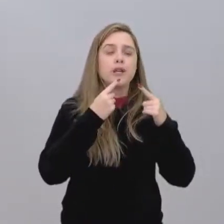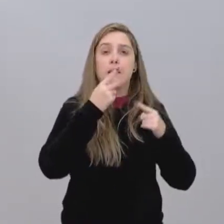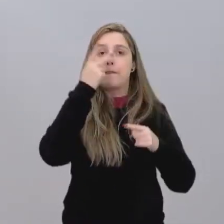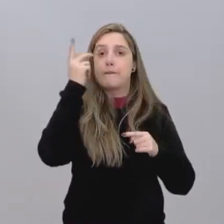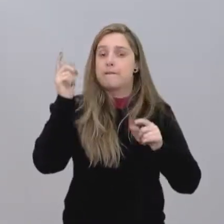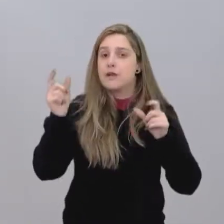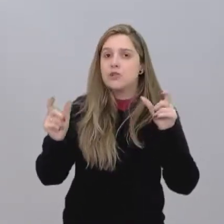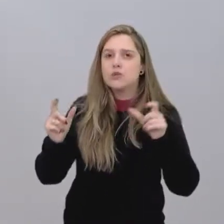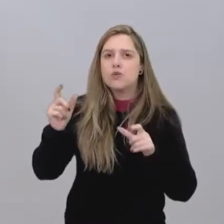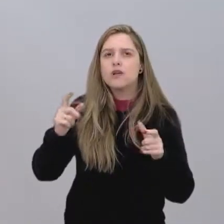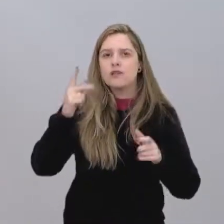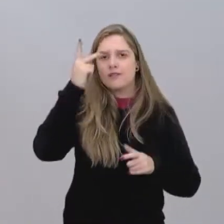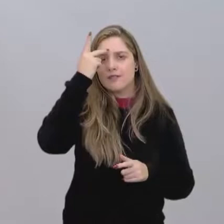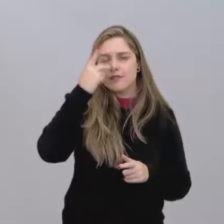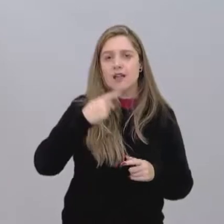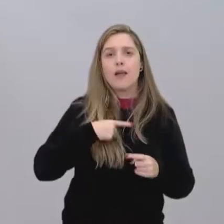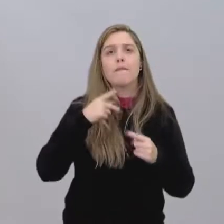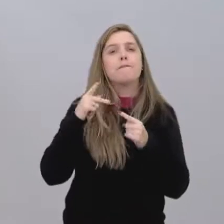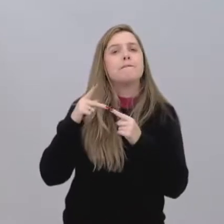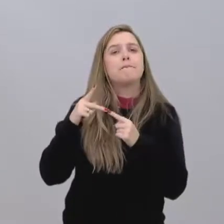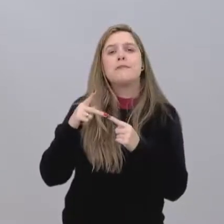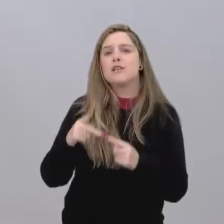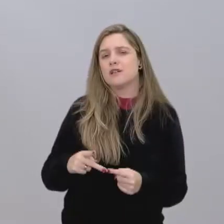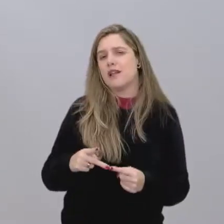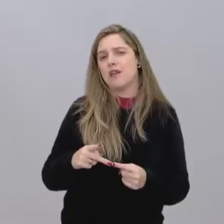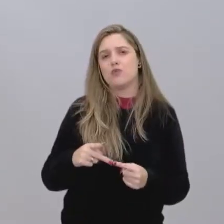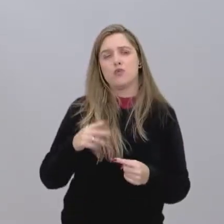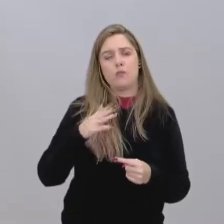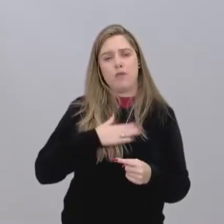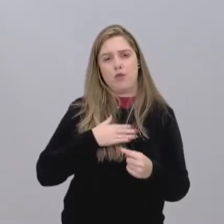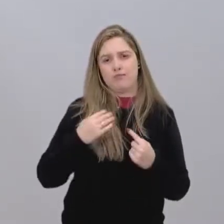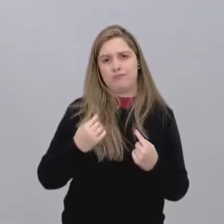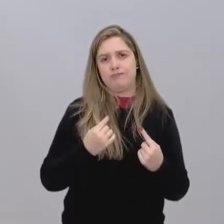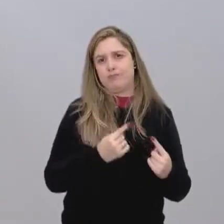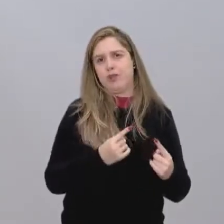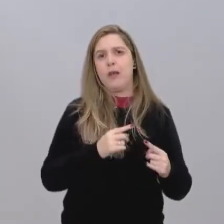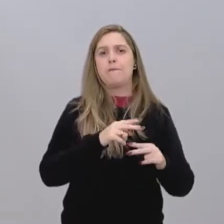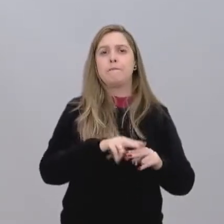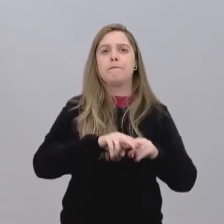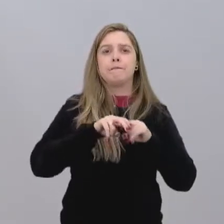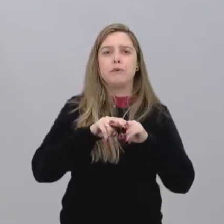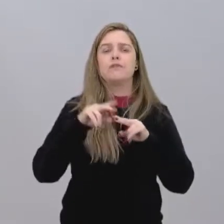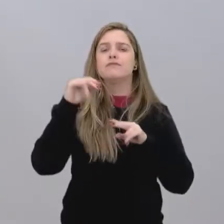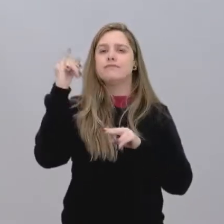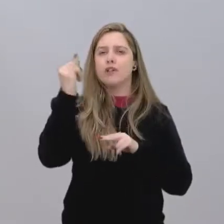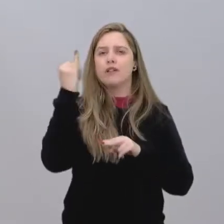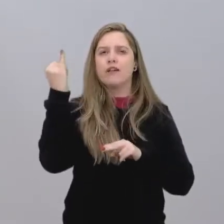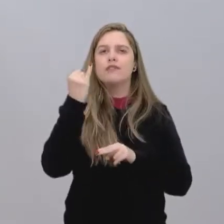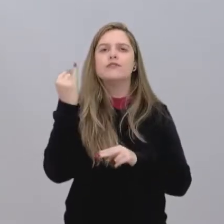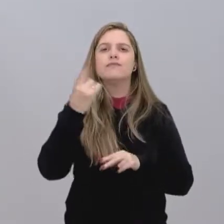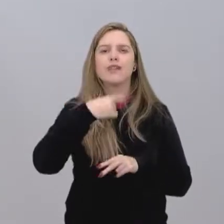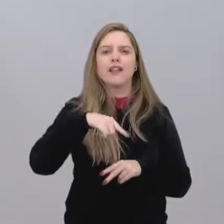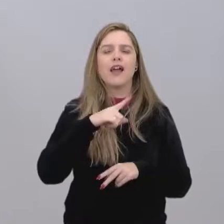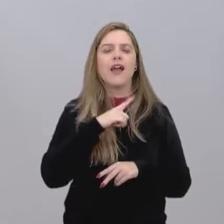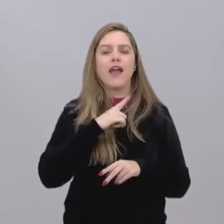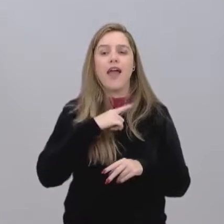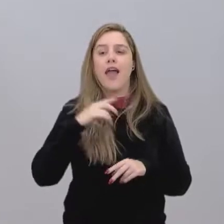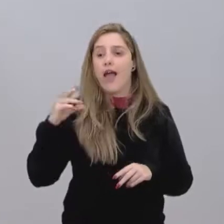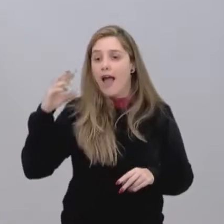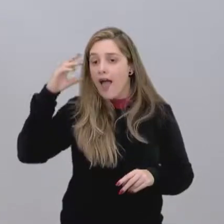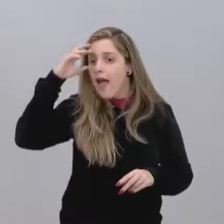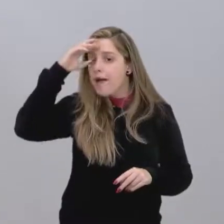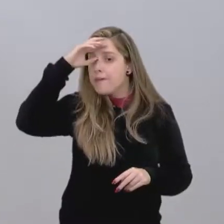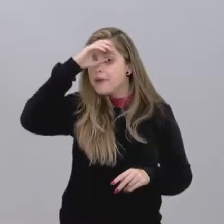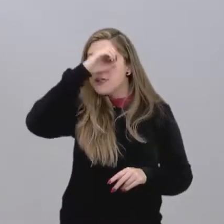em si, né, a personalidade do meu opositor. Então, por isso, a importância, né, da gente